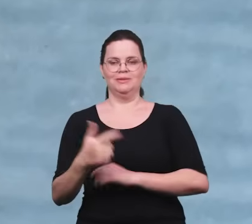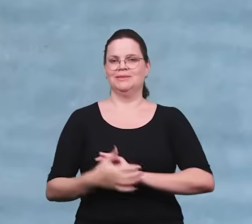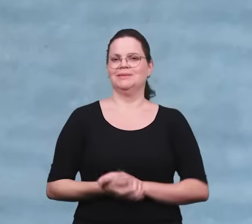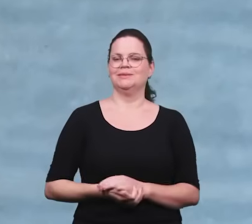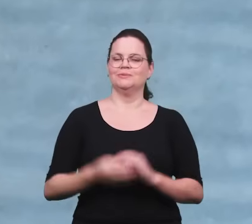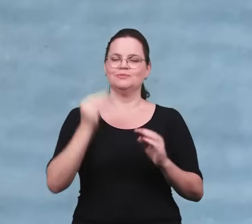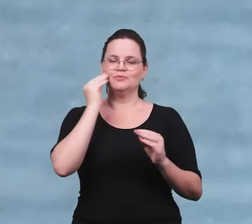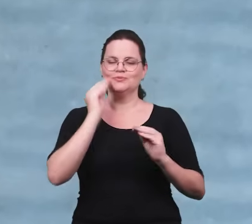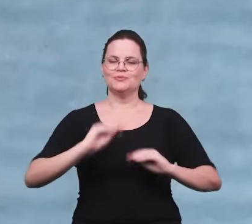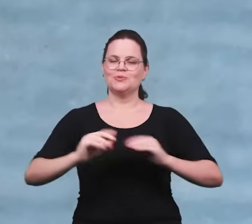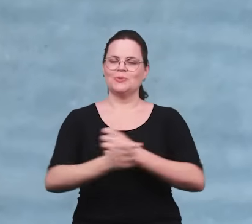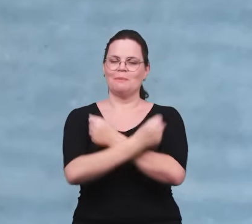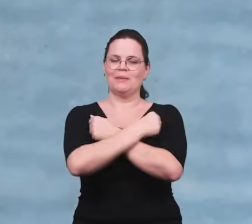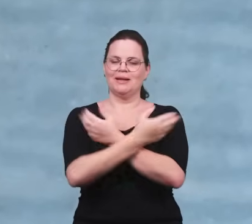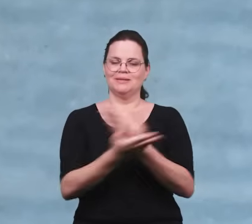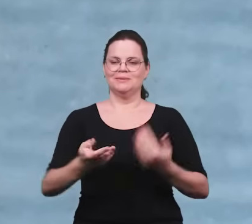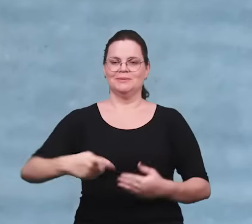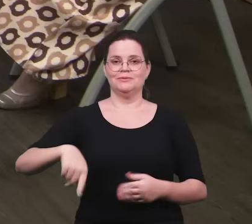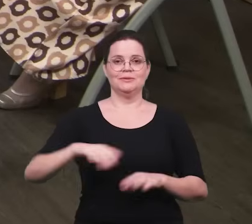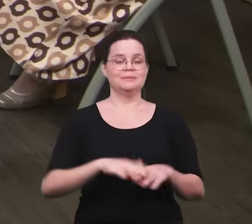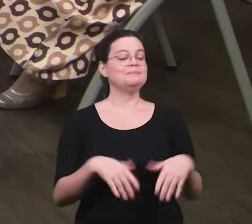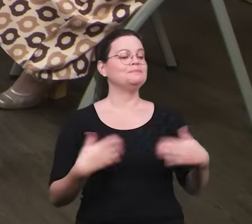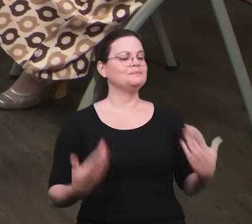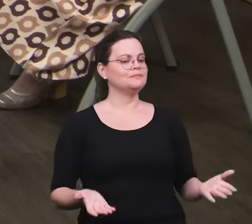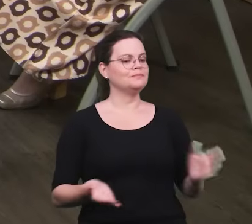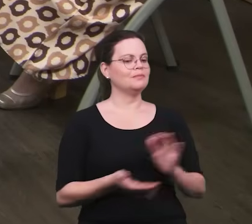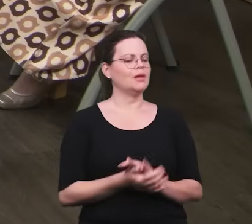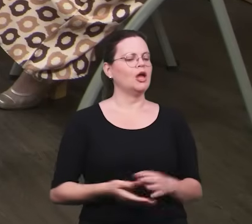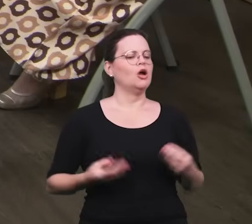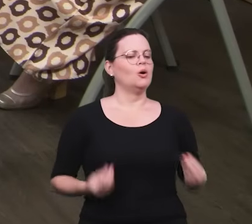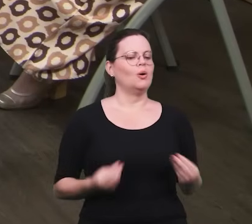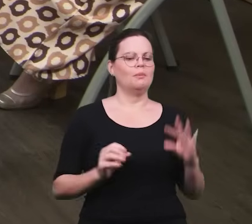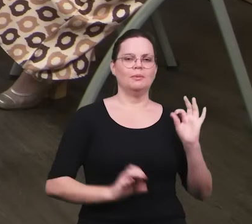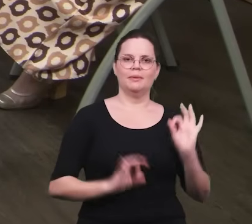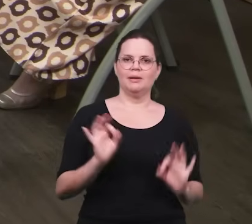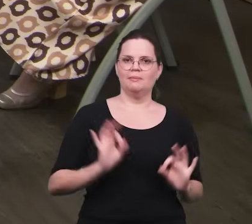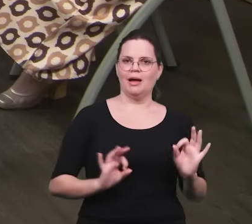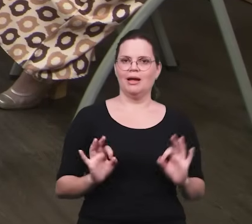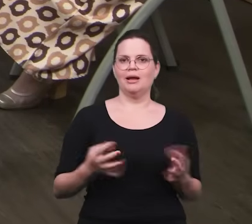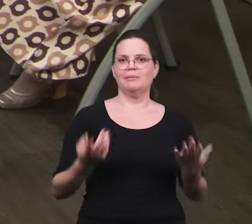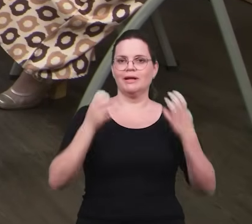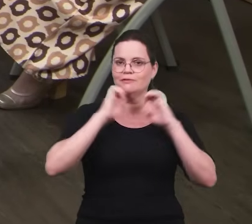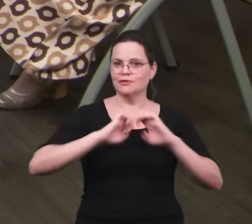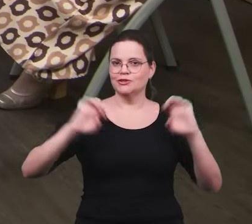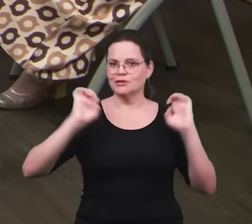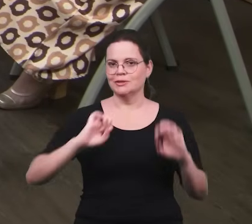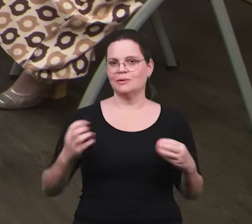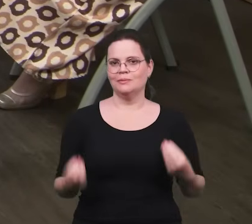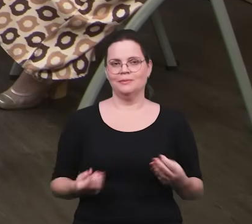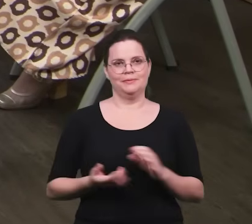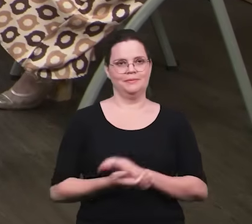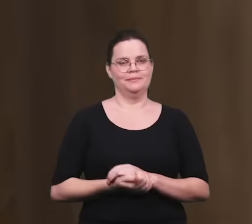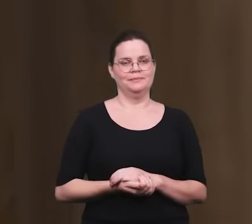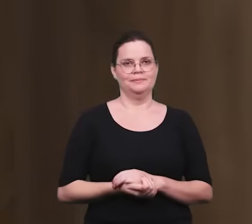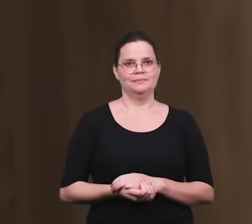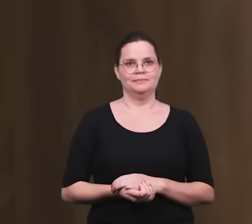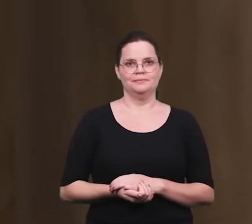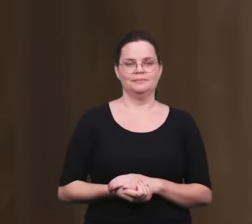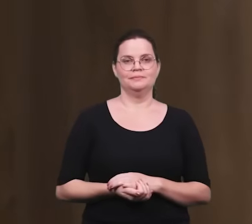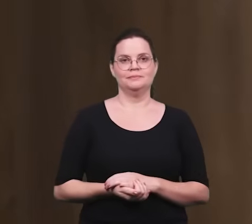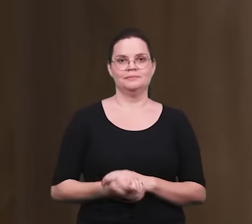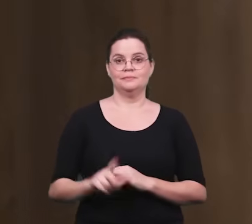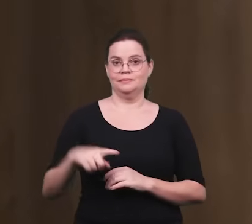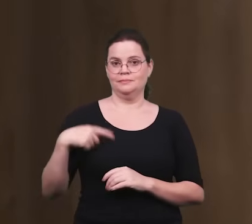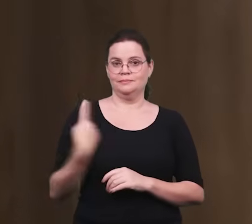em Manhuaçu. Júlio, e aí? Como é que é o preparo para uma situação como essa? Olha, a